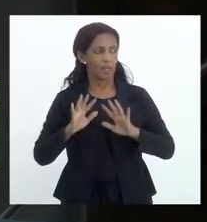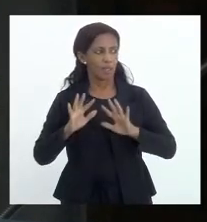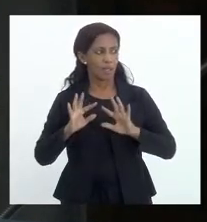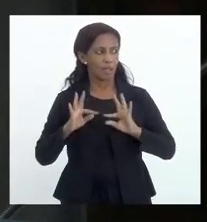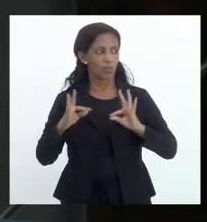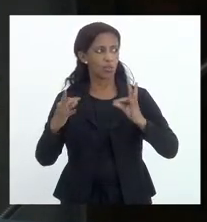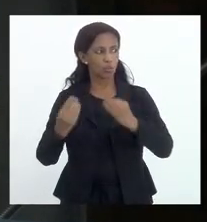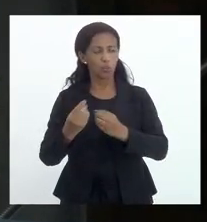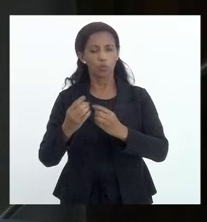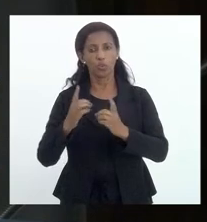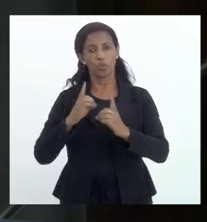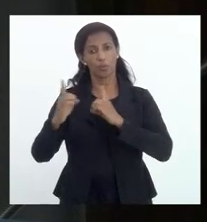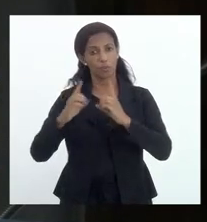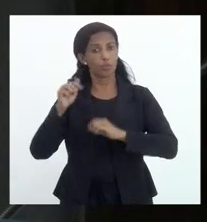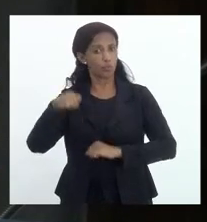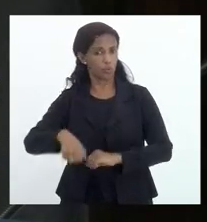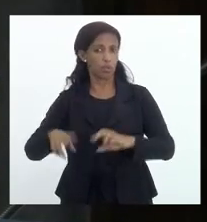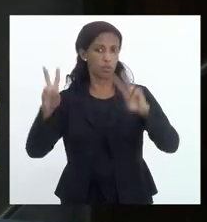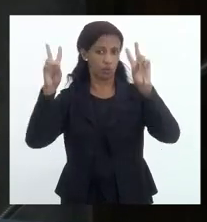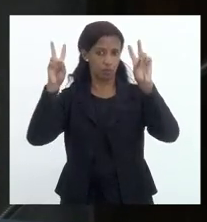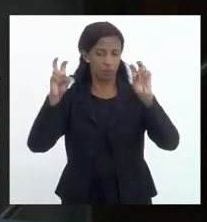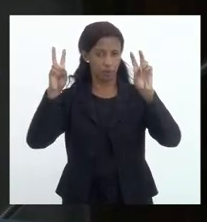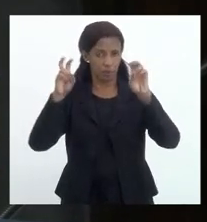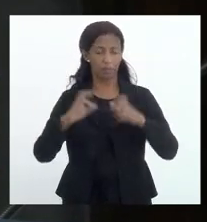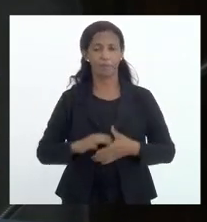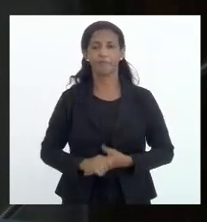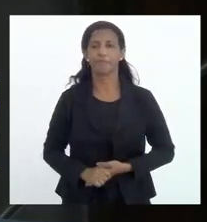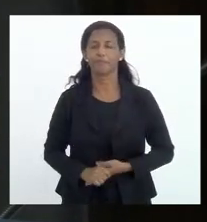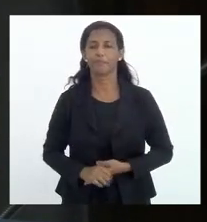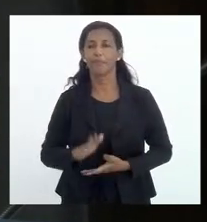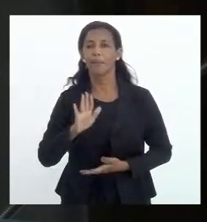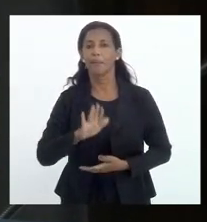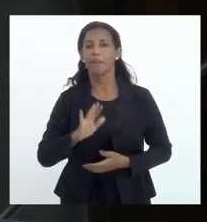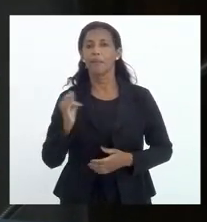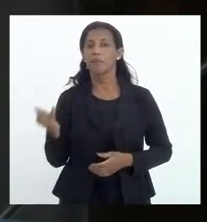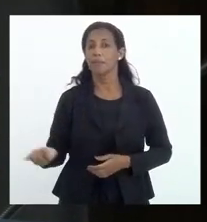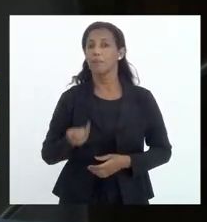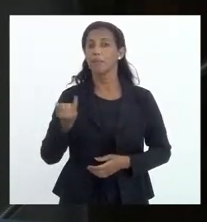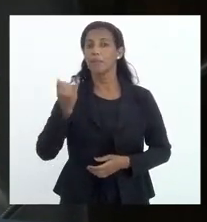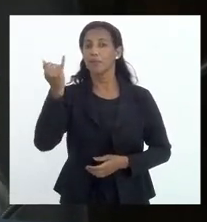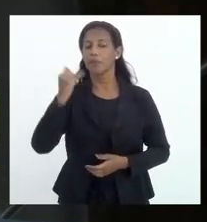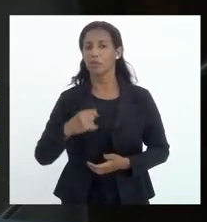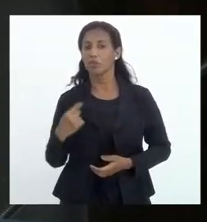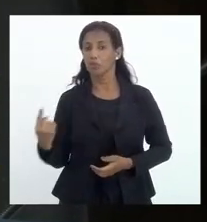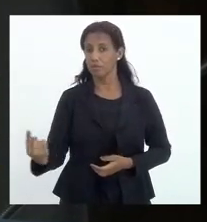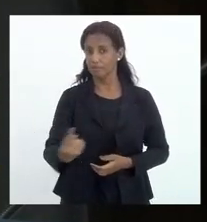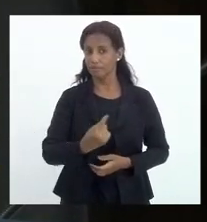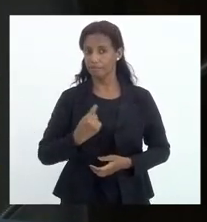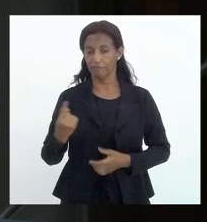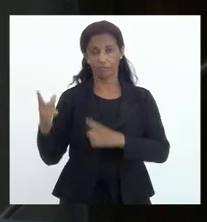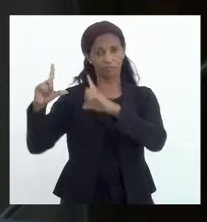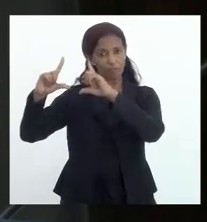foi discutido aqui sobre o tema, mas é importante que nós